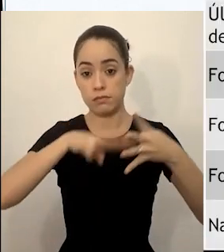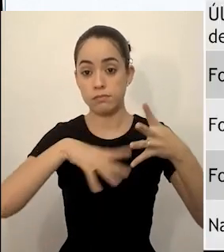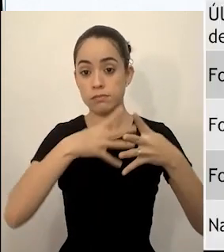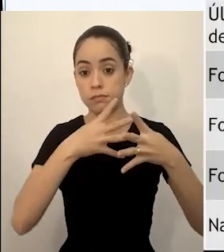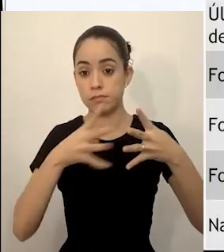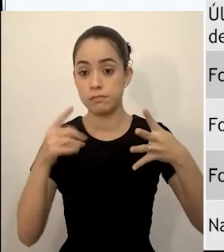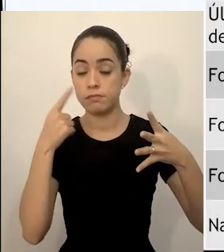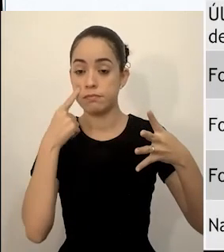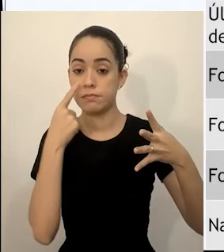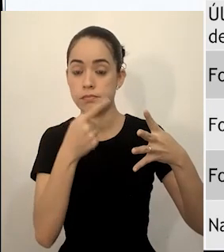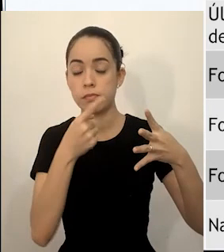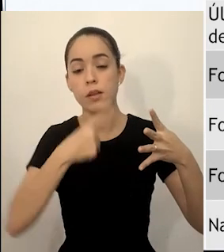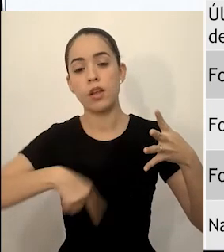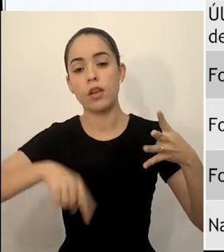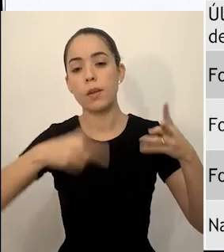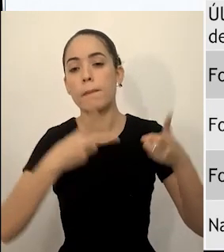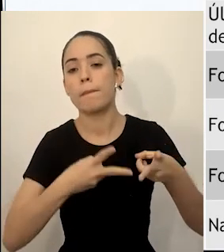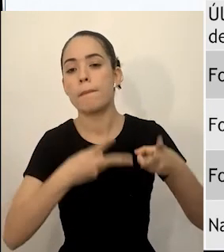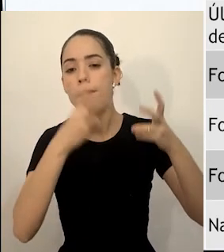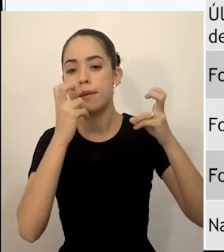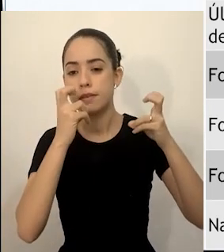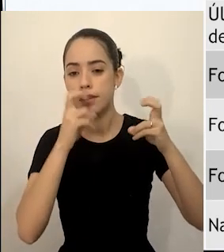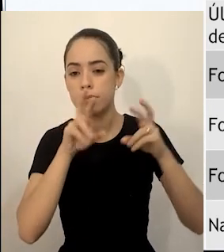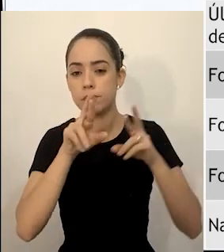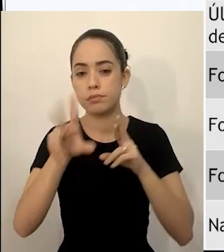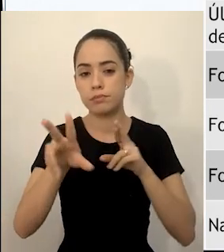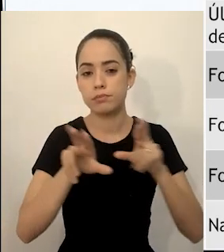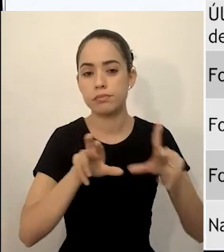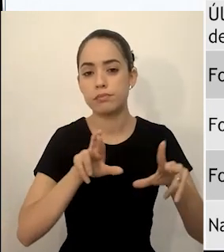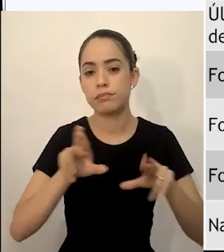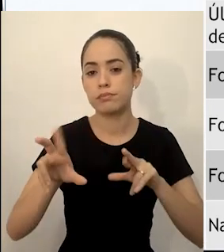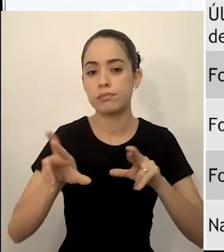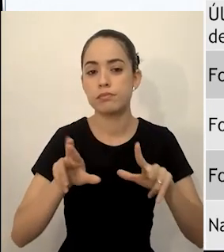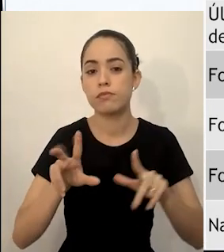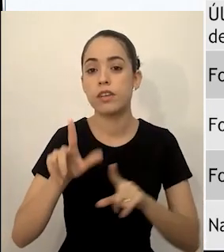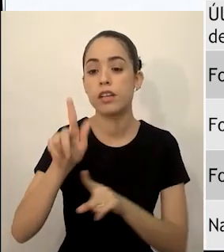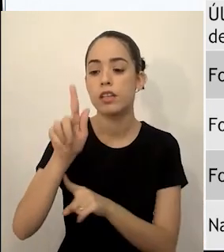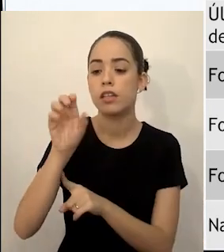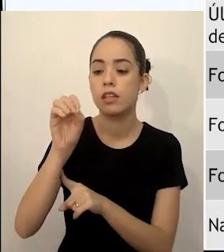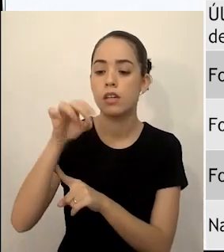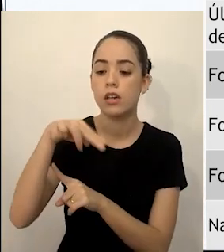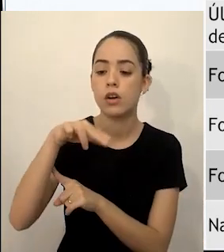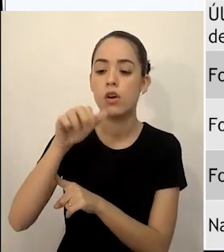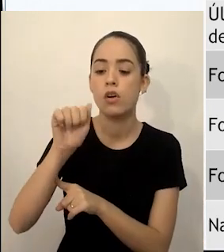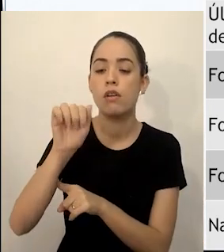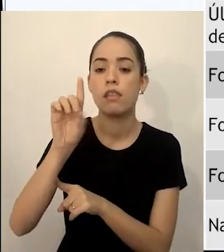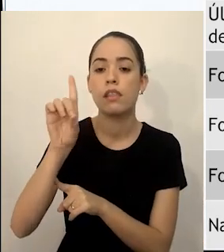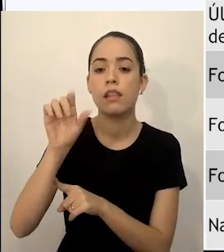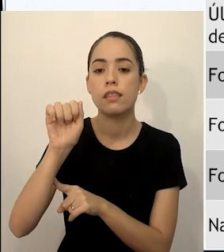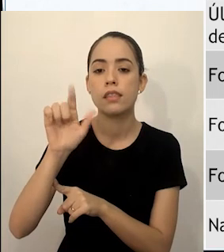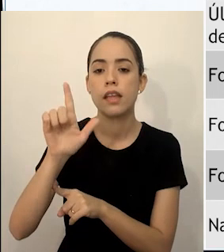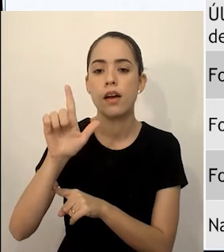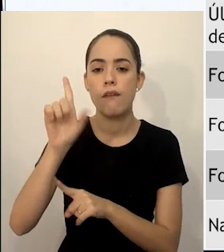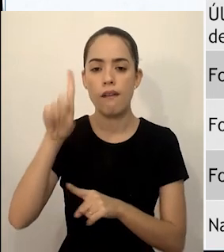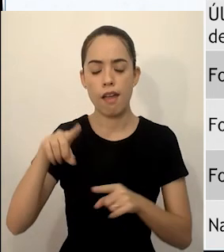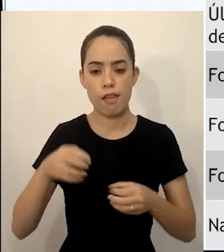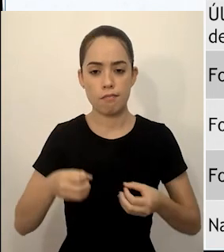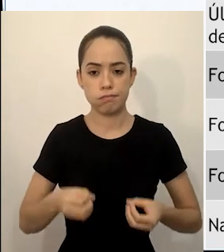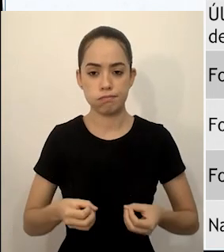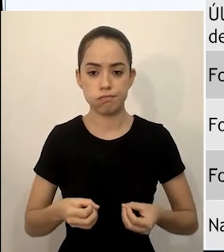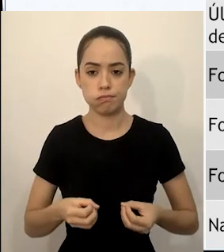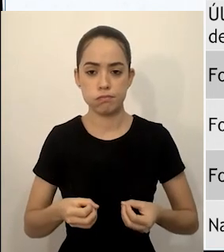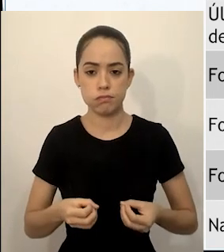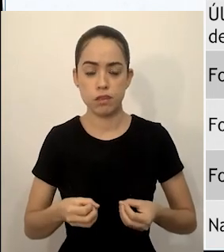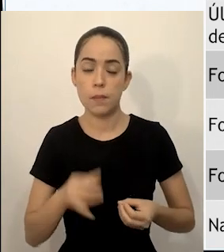Na tabela, demonstramos a diferenciação gonadal por espécie